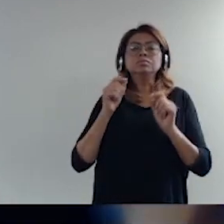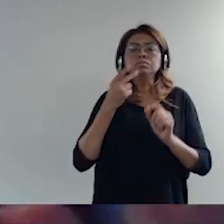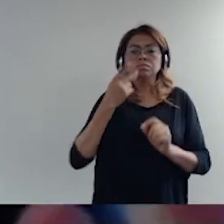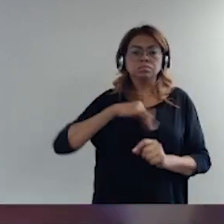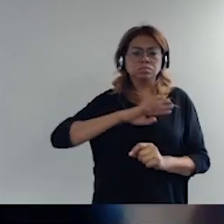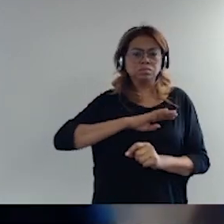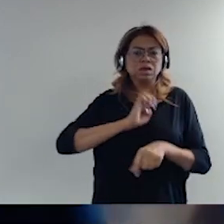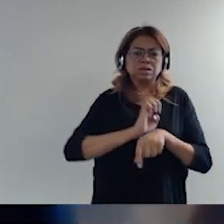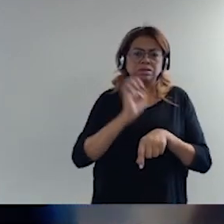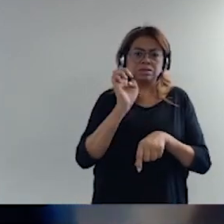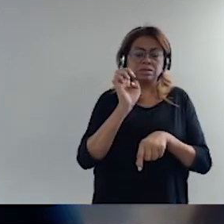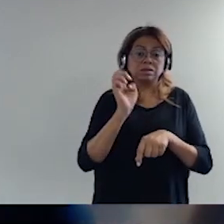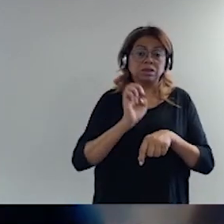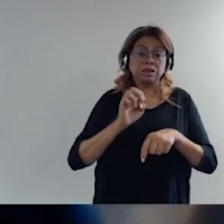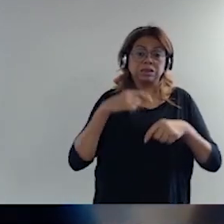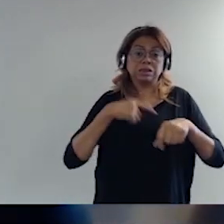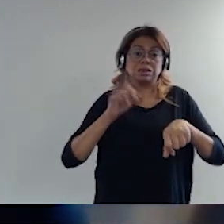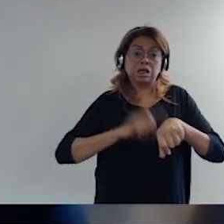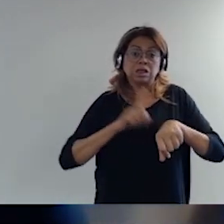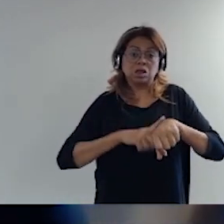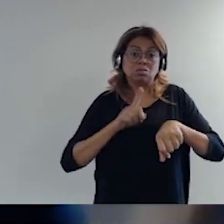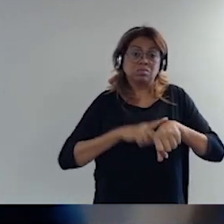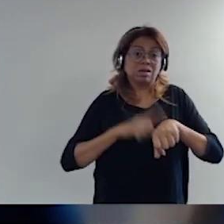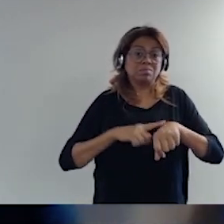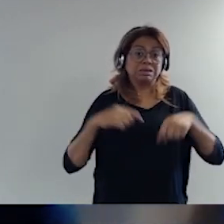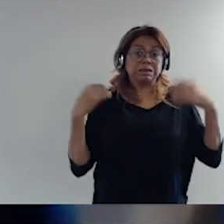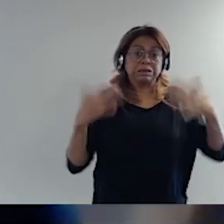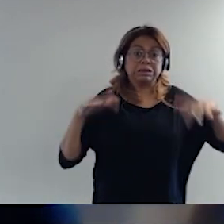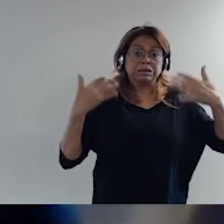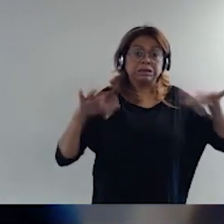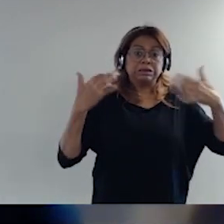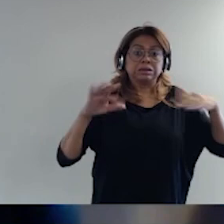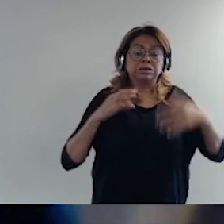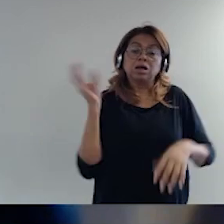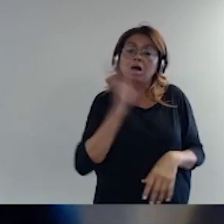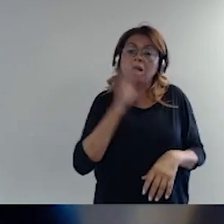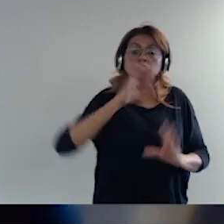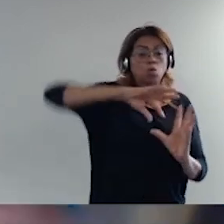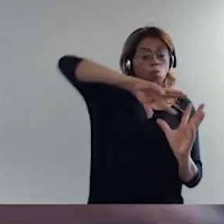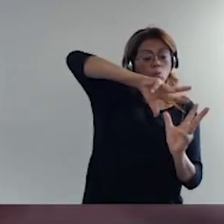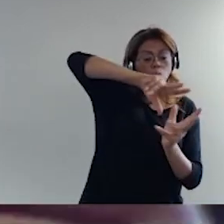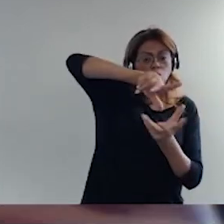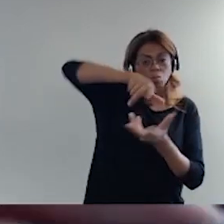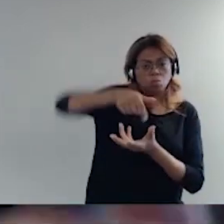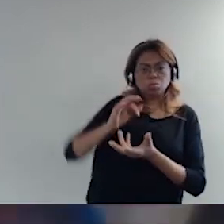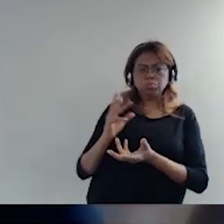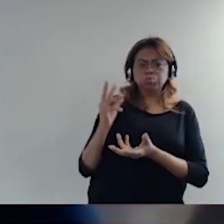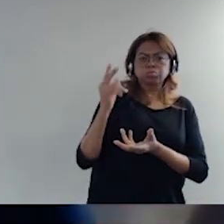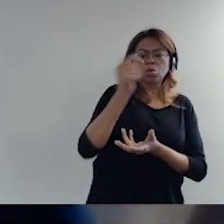esse estado de emergência em nível mundial, né, e se pensou, né, dentro do Brasil,